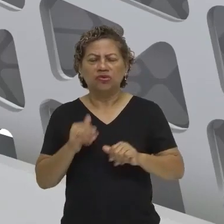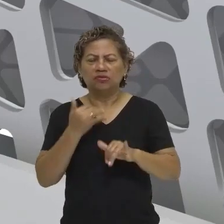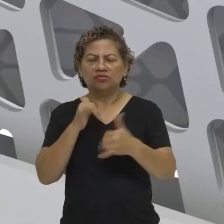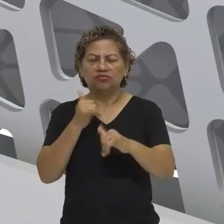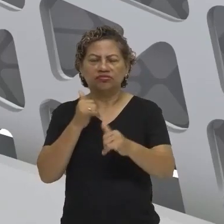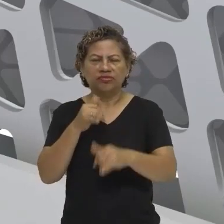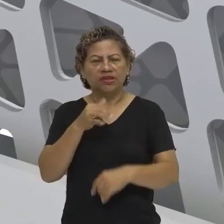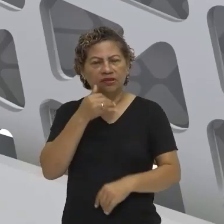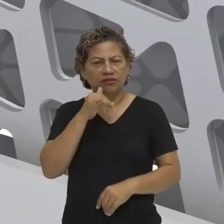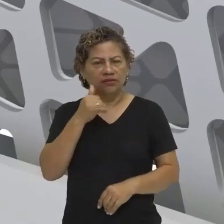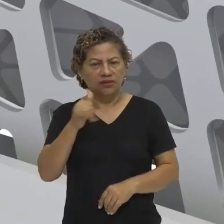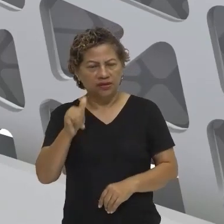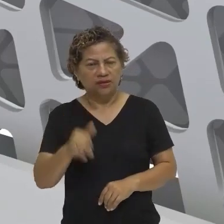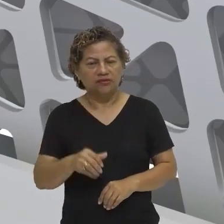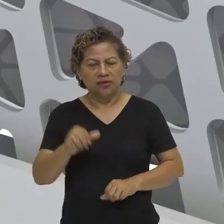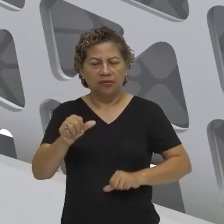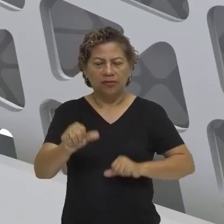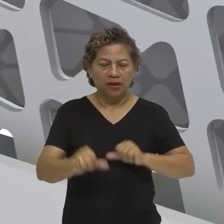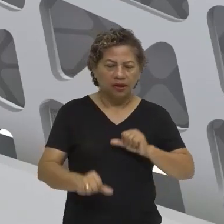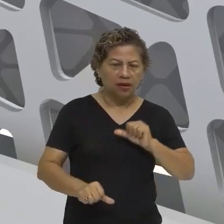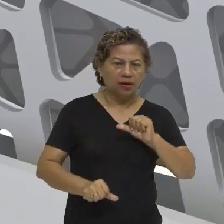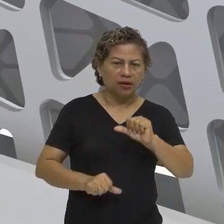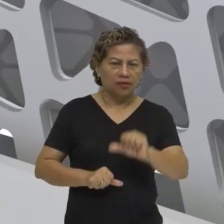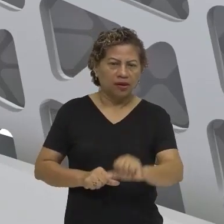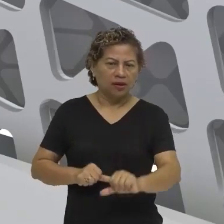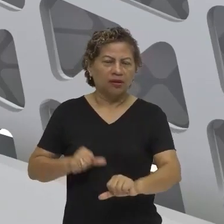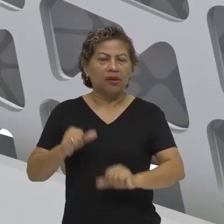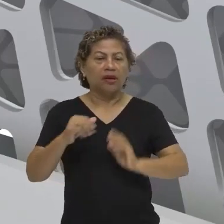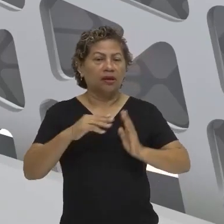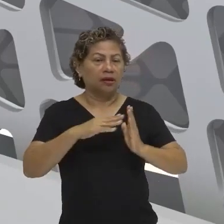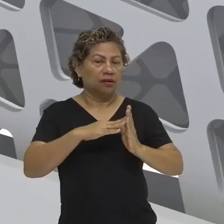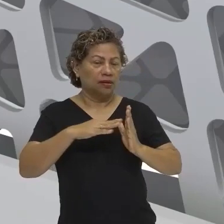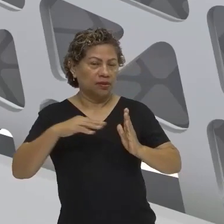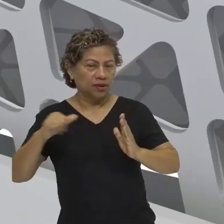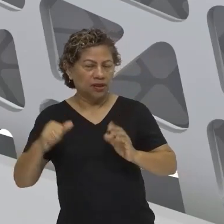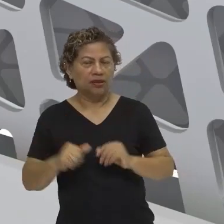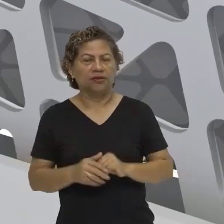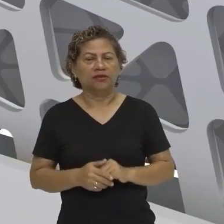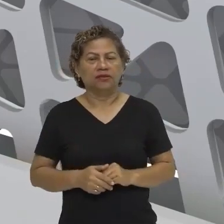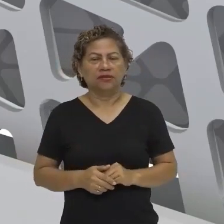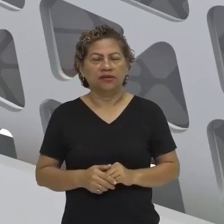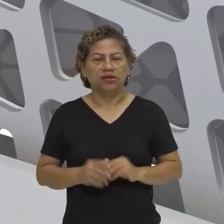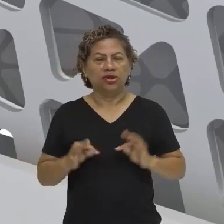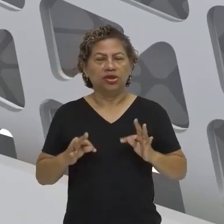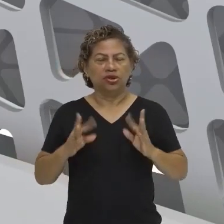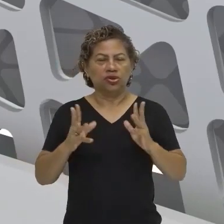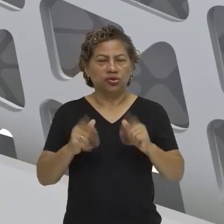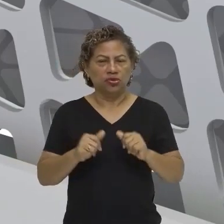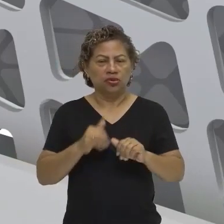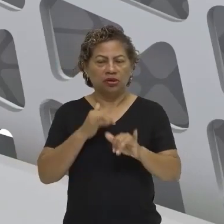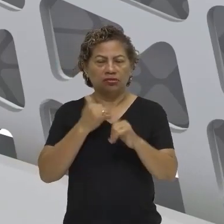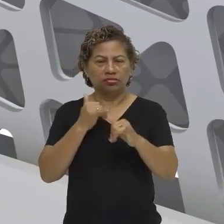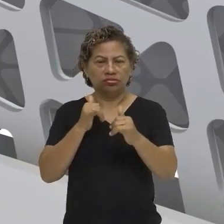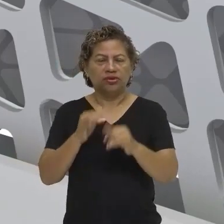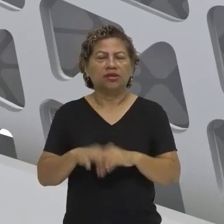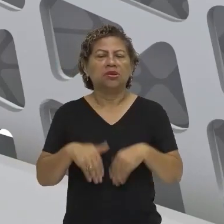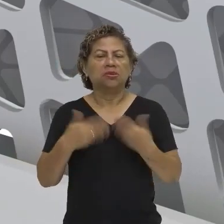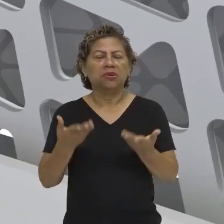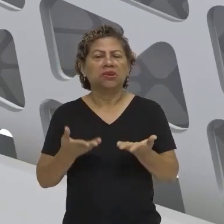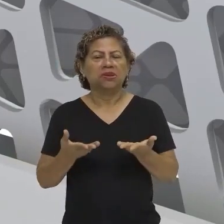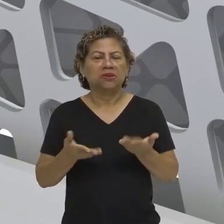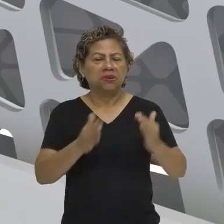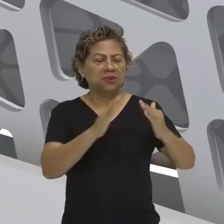vai transformando essas modalidades que eu falei aí, tudo para energia elétrica, e quando chega na nossa casa a